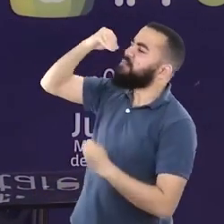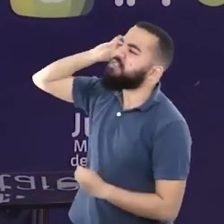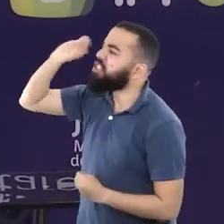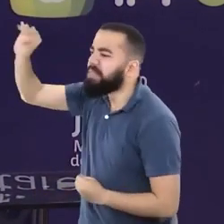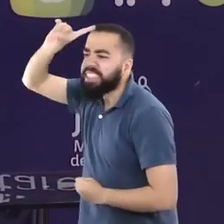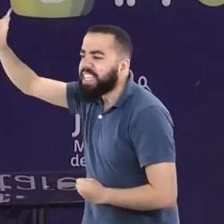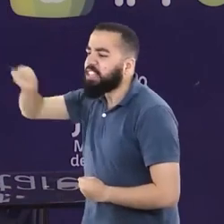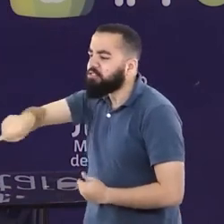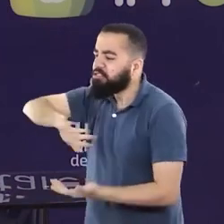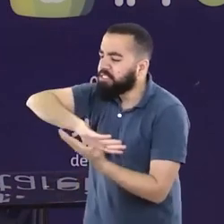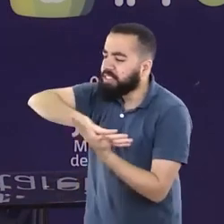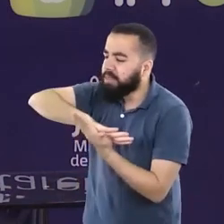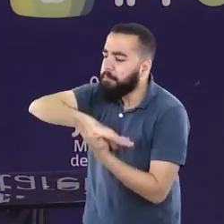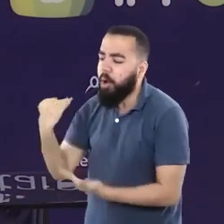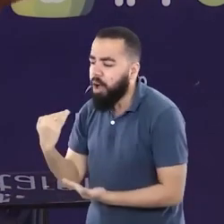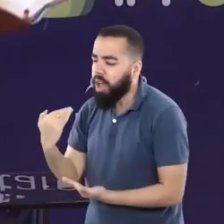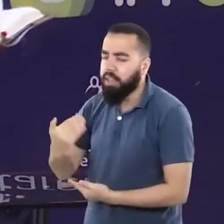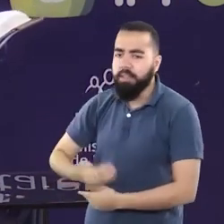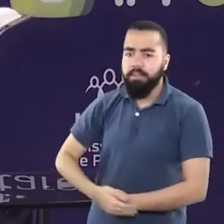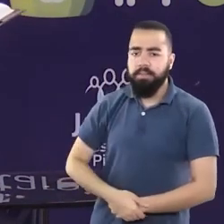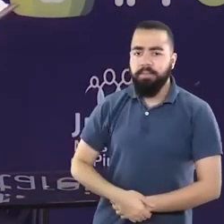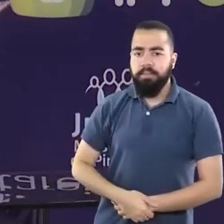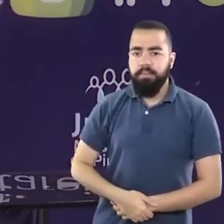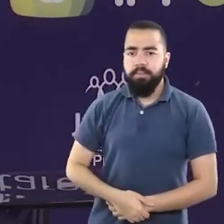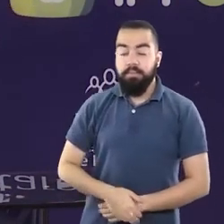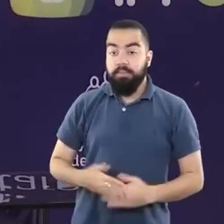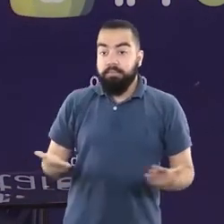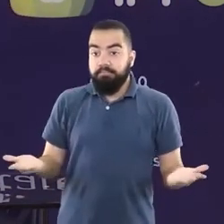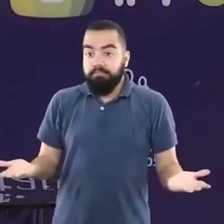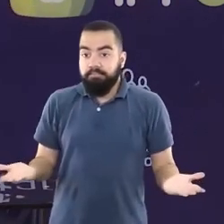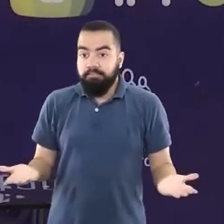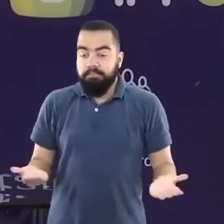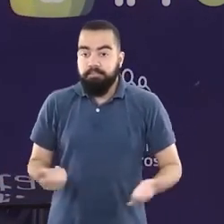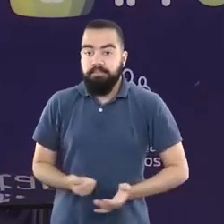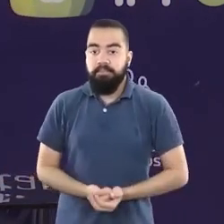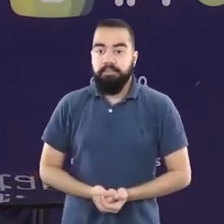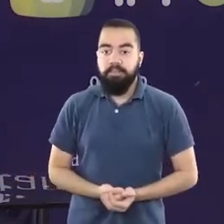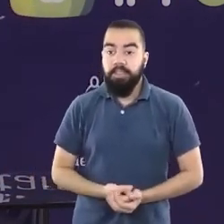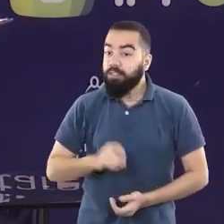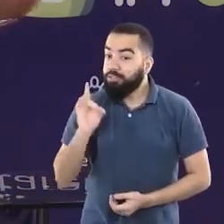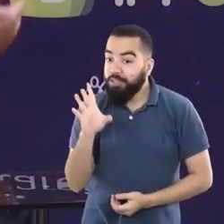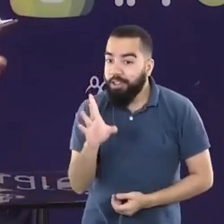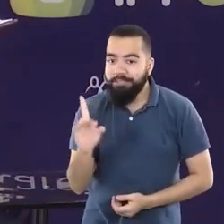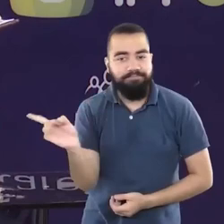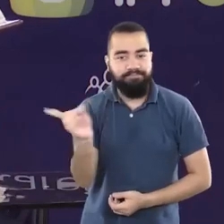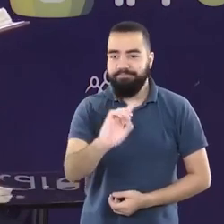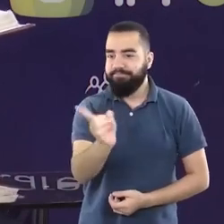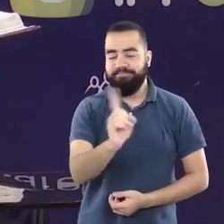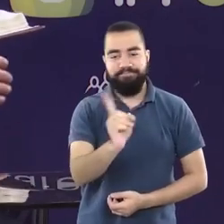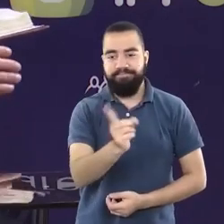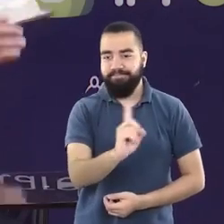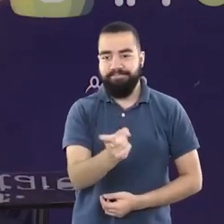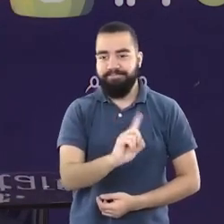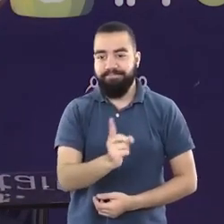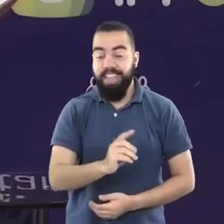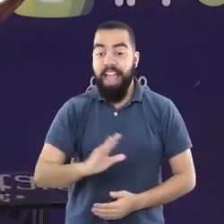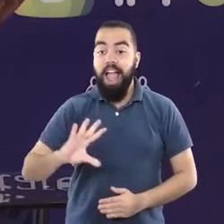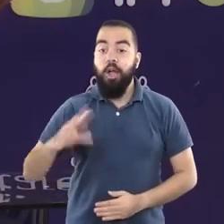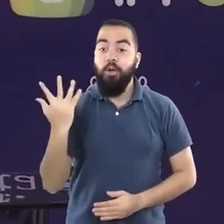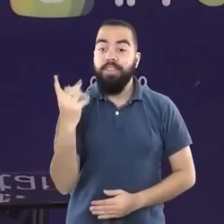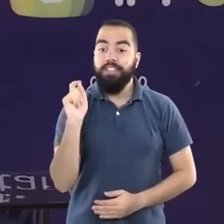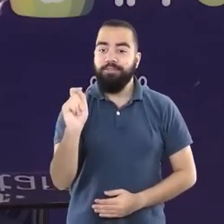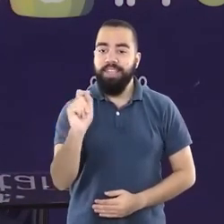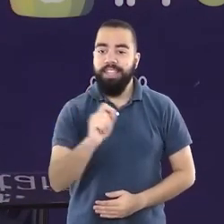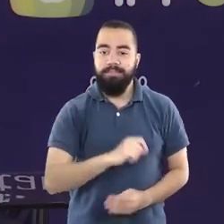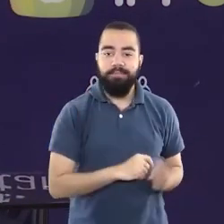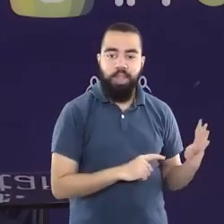morre. Se não bastasse essa tempestade, um outro vendaval vem sobre ele, e os seus amigos que